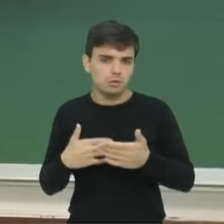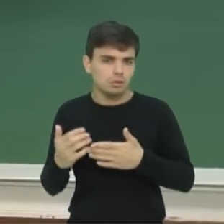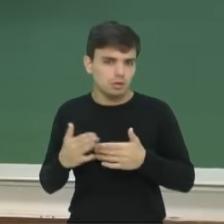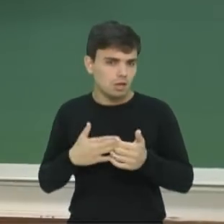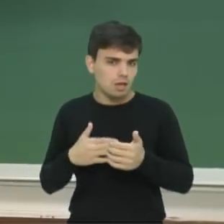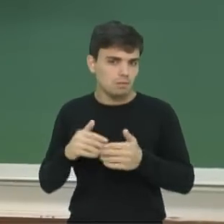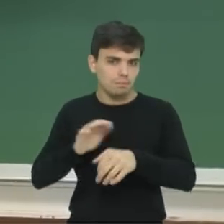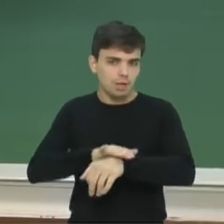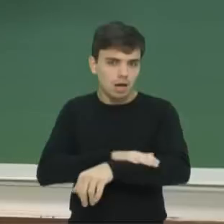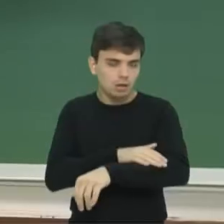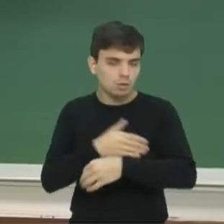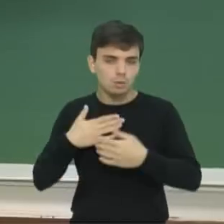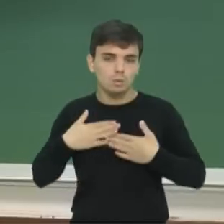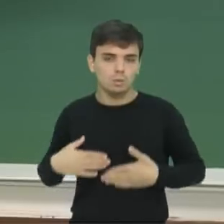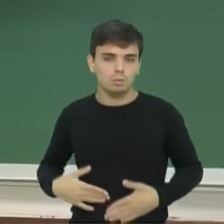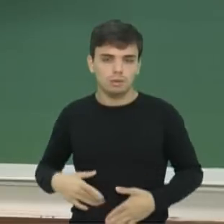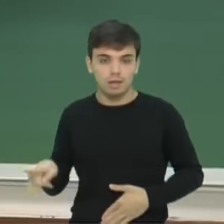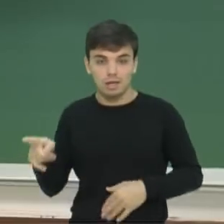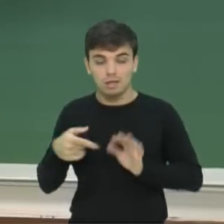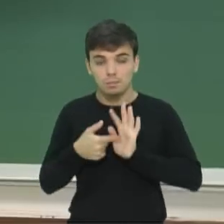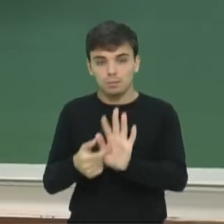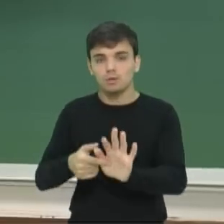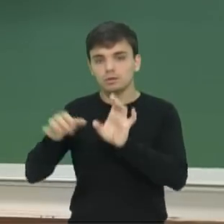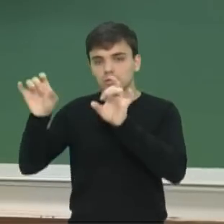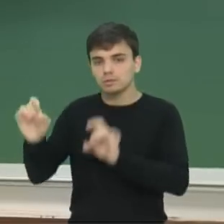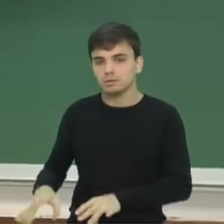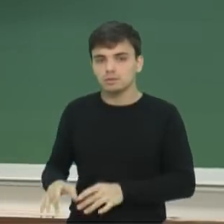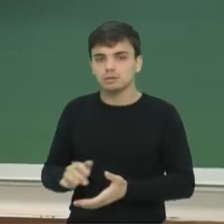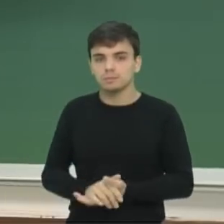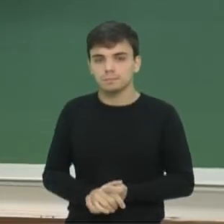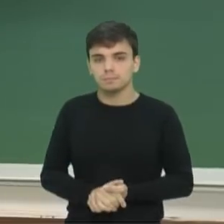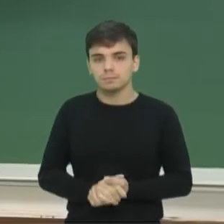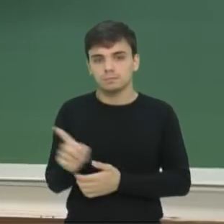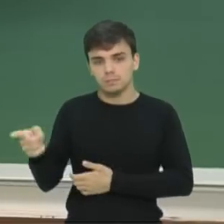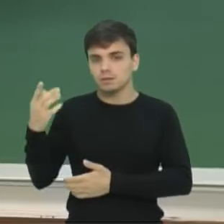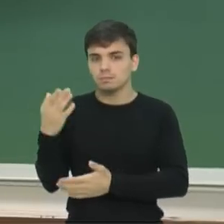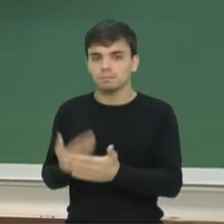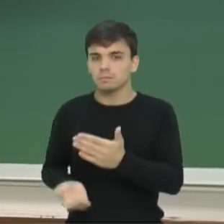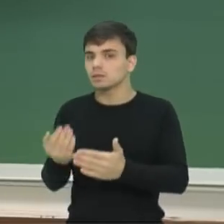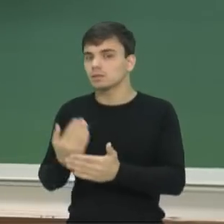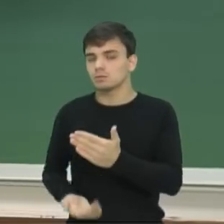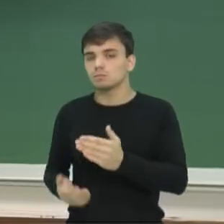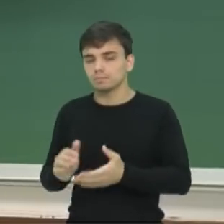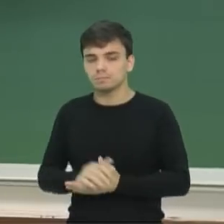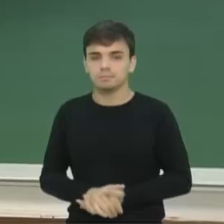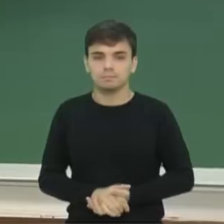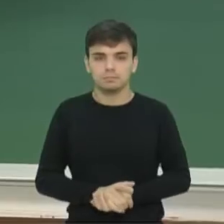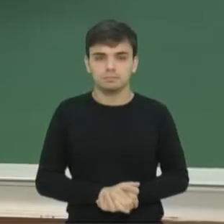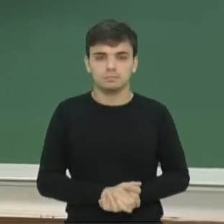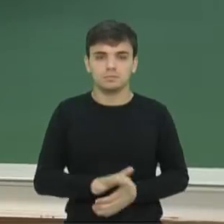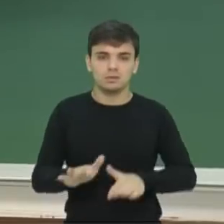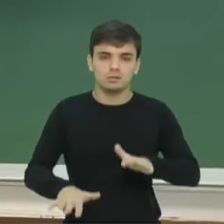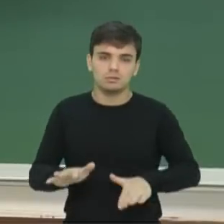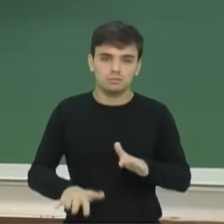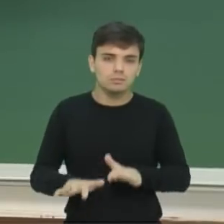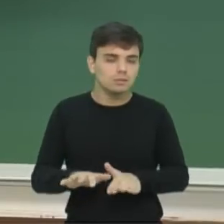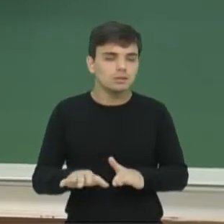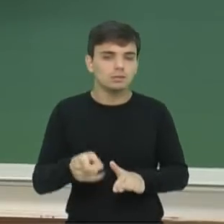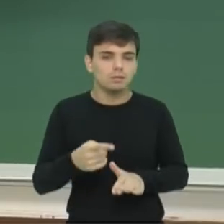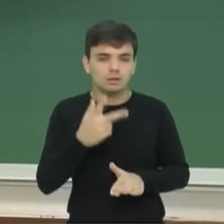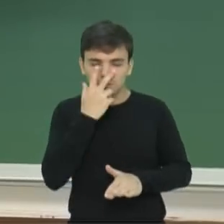do adversário, caracteriza a desistência. O atleta desistiu, ele perdeu aquela luta. Então, através, às vezes, de um estrangulamento, de uma